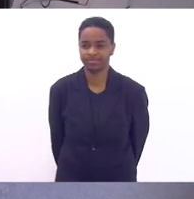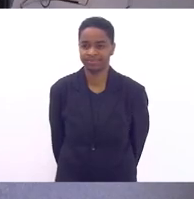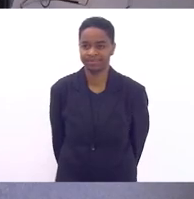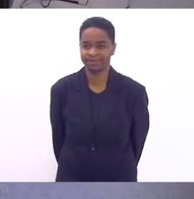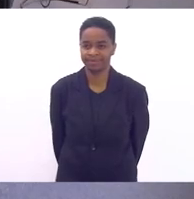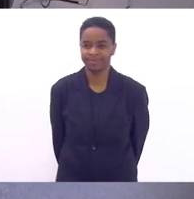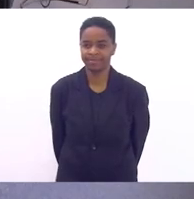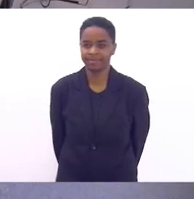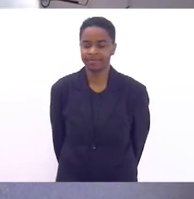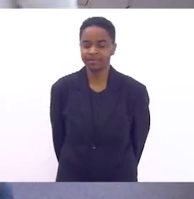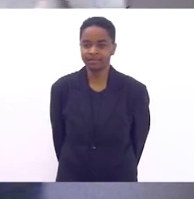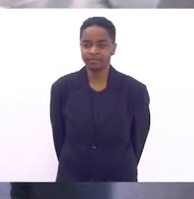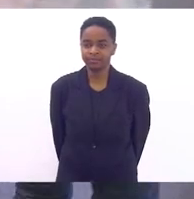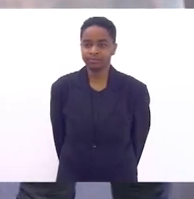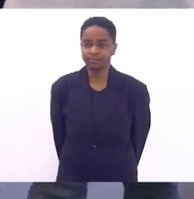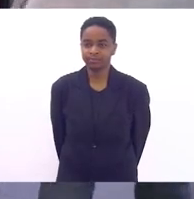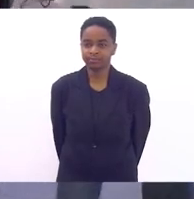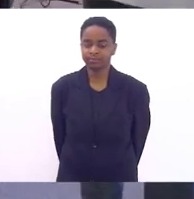é